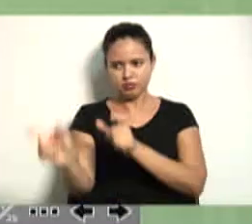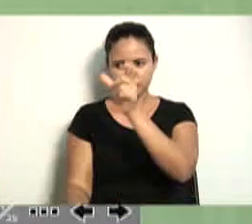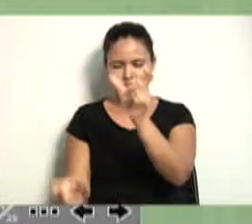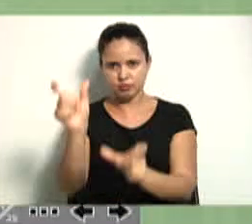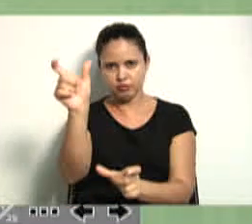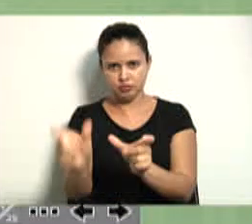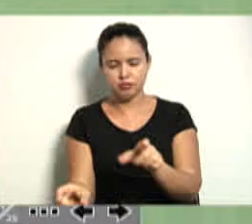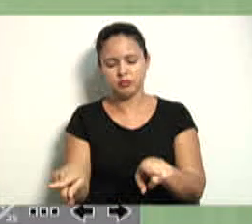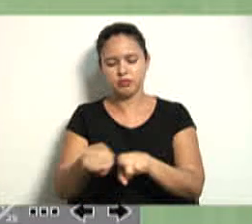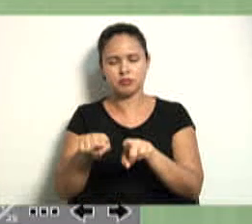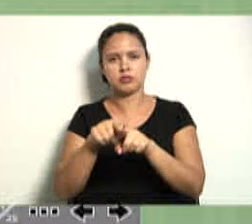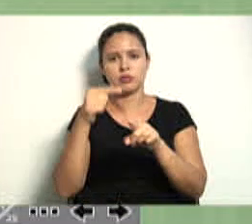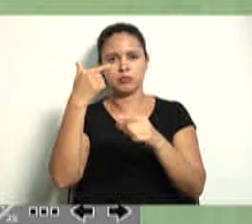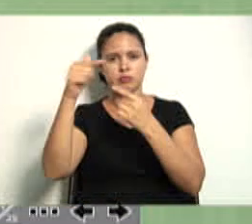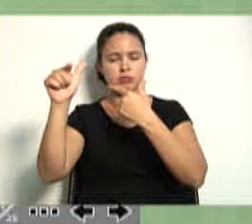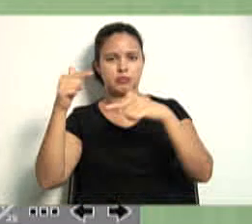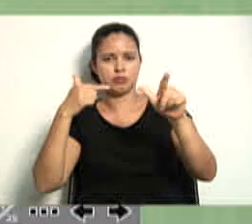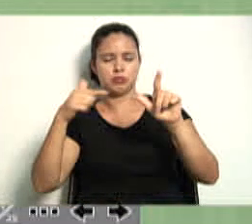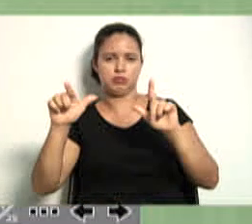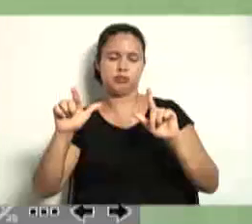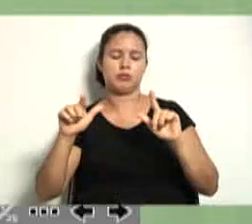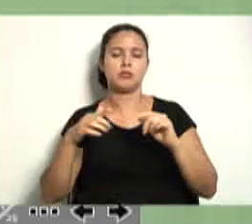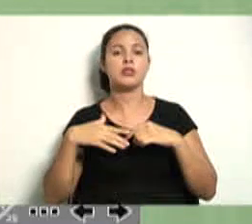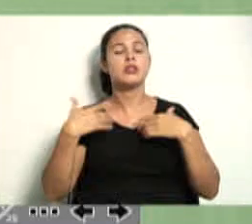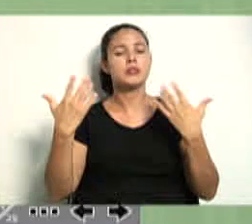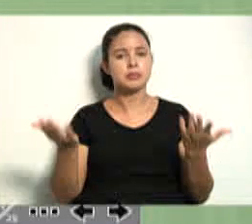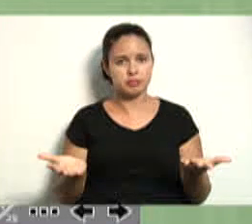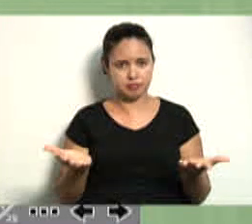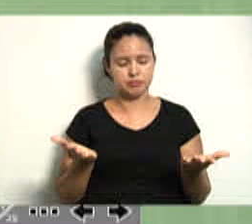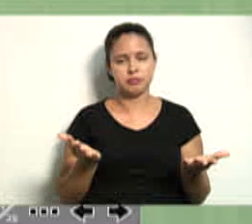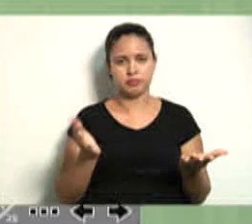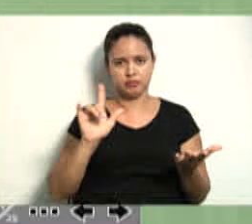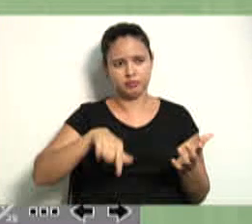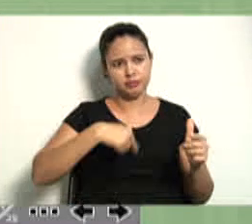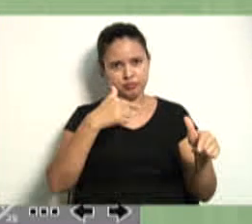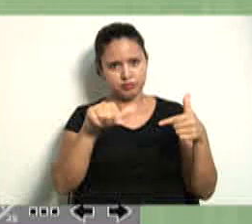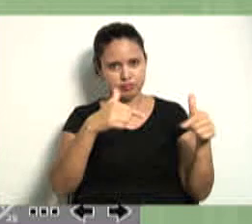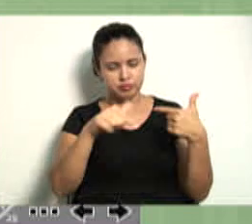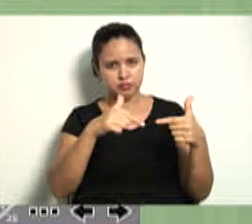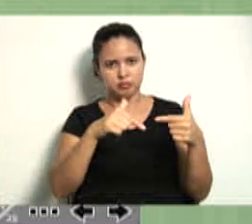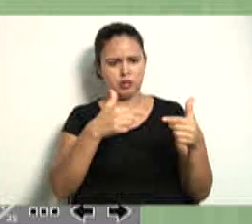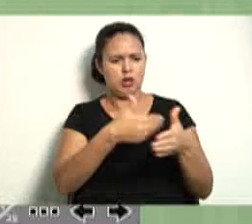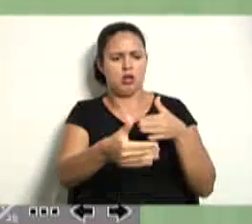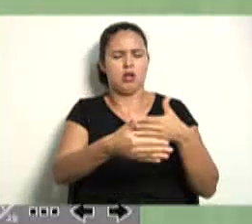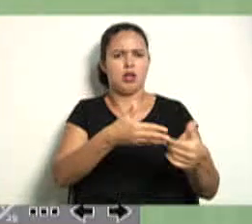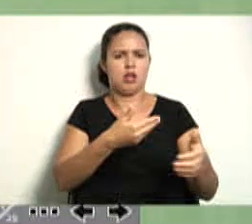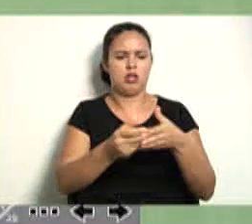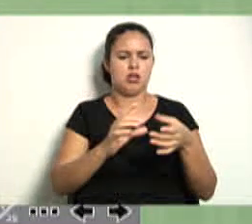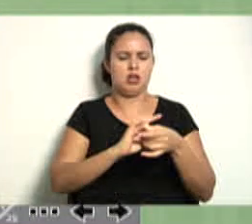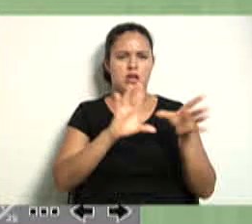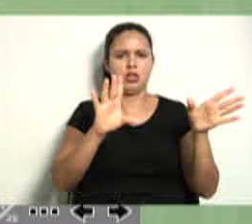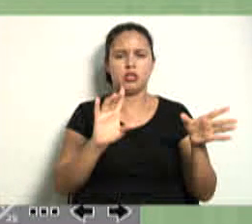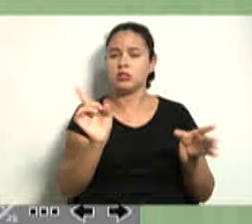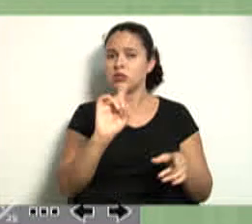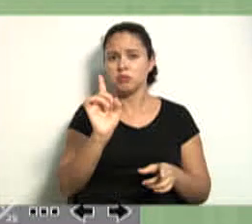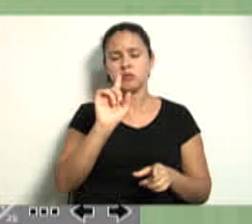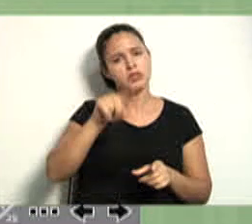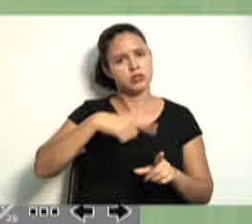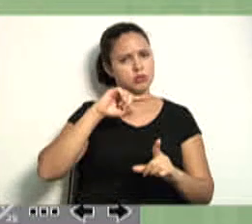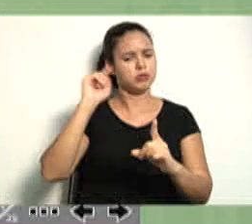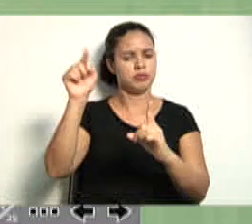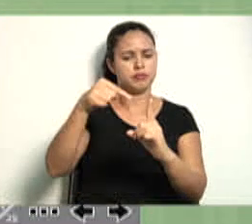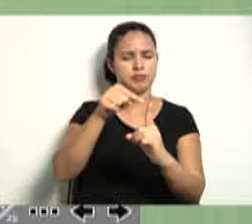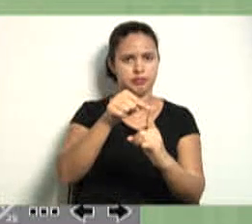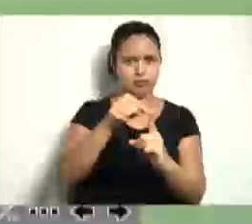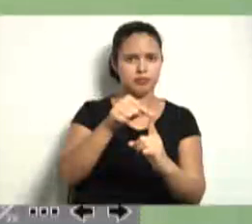pelo homem. Ou seja, o trabalho ele não é feito a esmo, ele é feito com uma